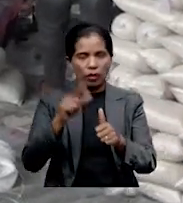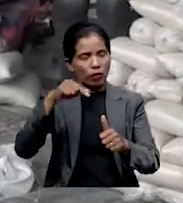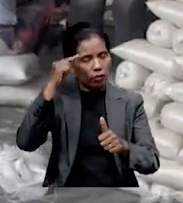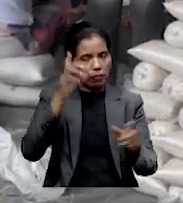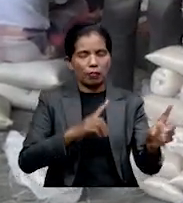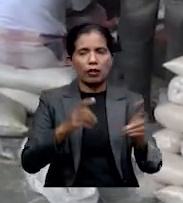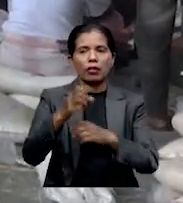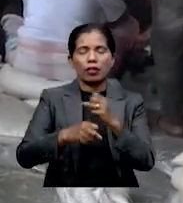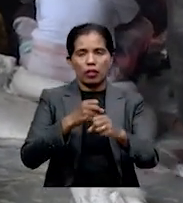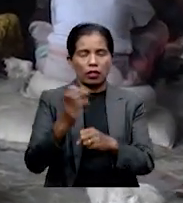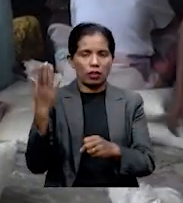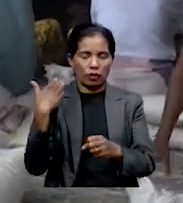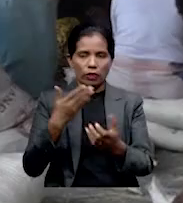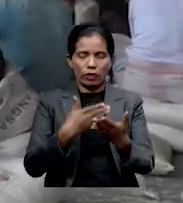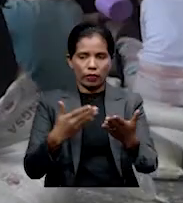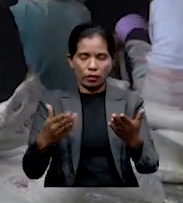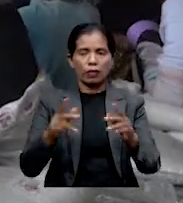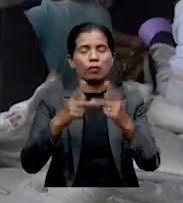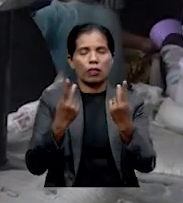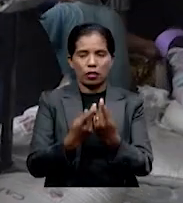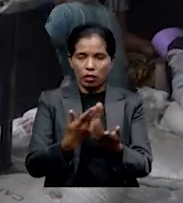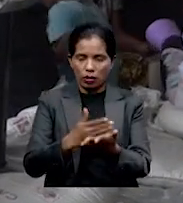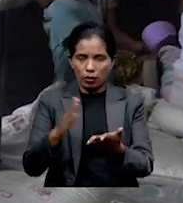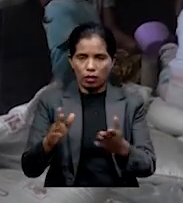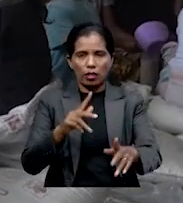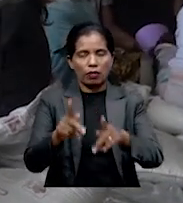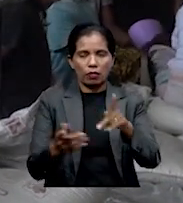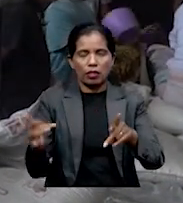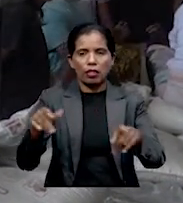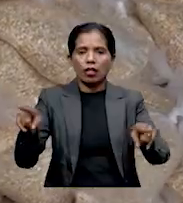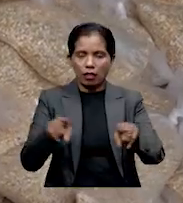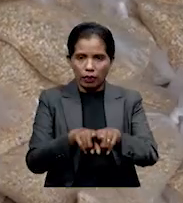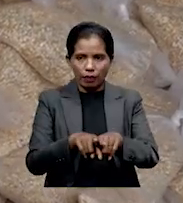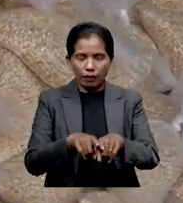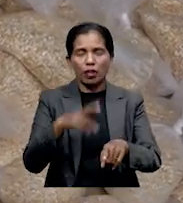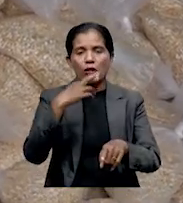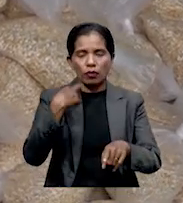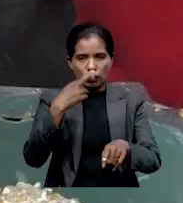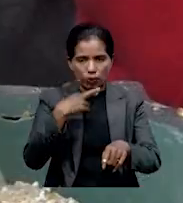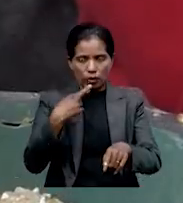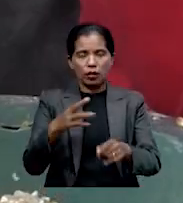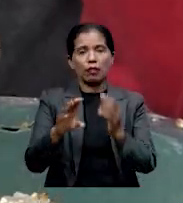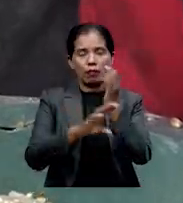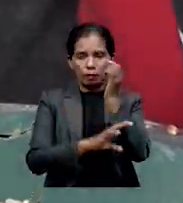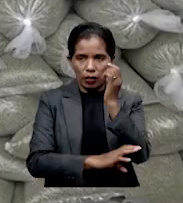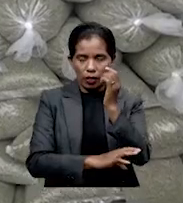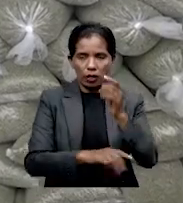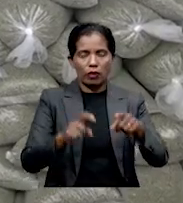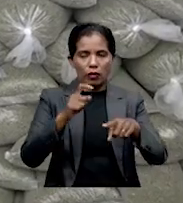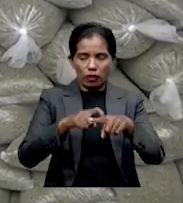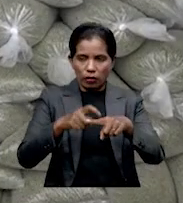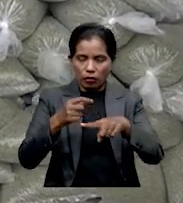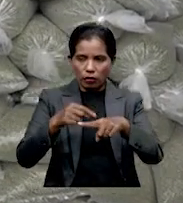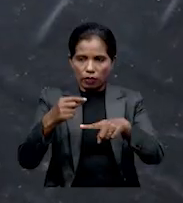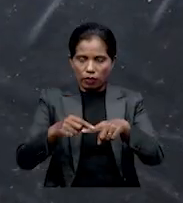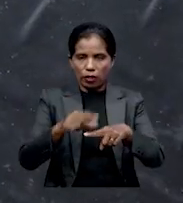kotuk no produto local nebe companhia sira fahe ba beneficiário sira hanesan fos local batar foremungu